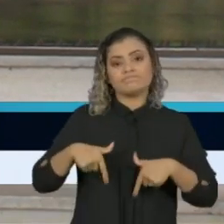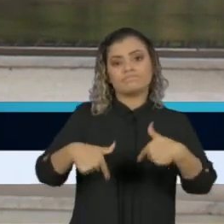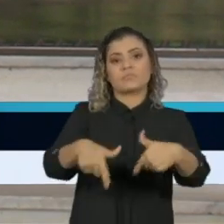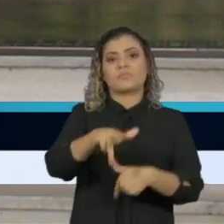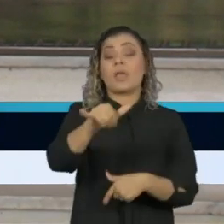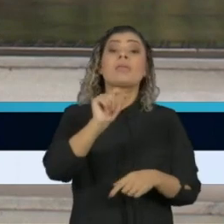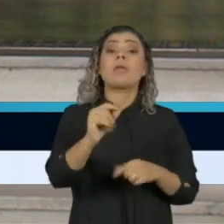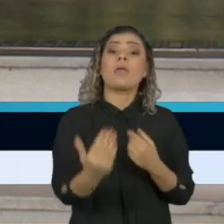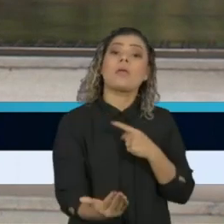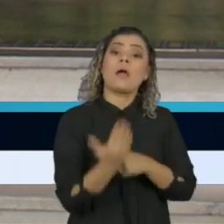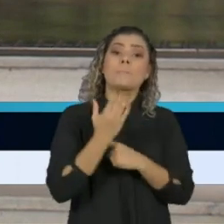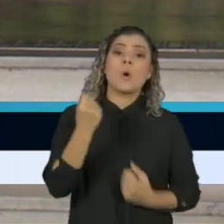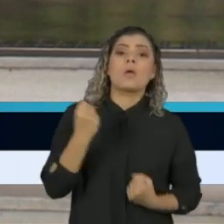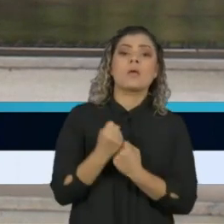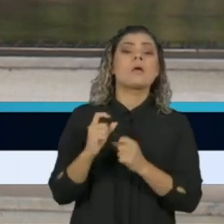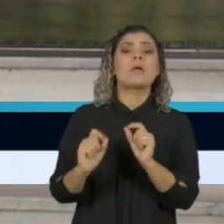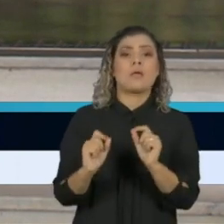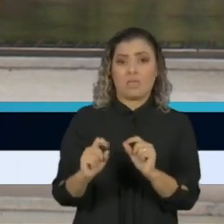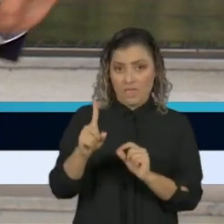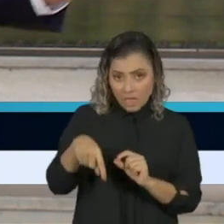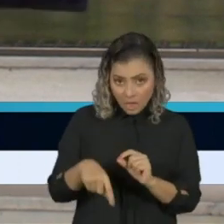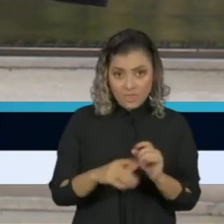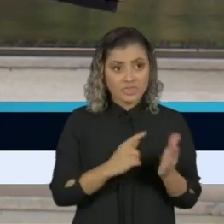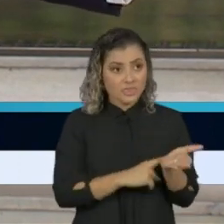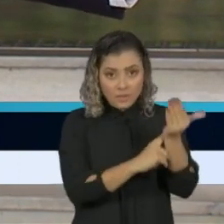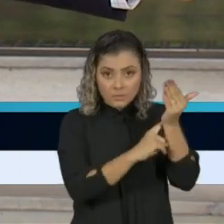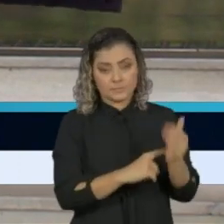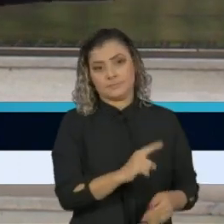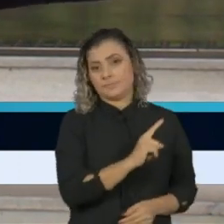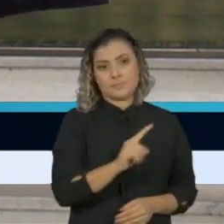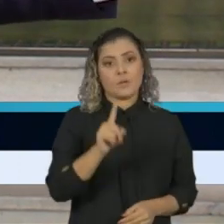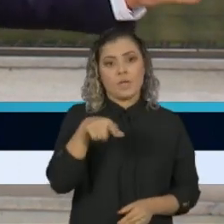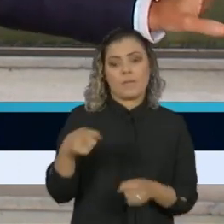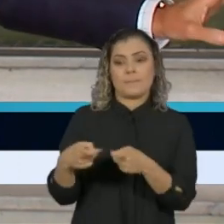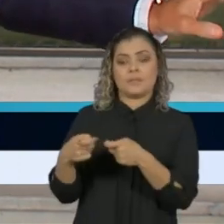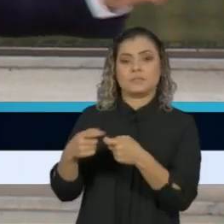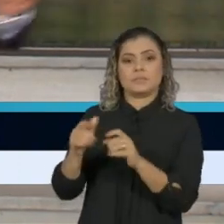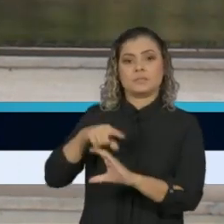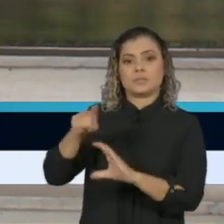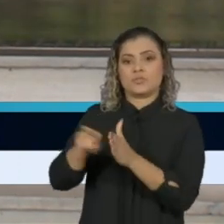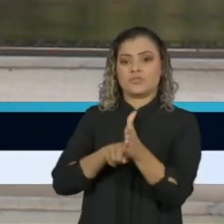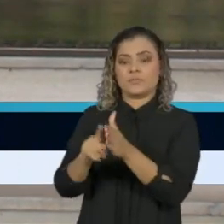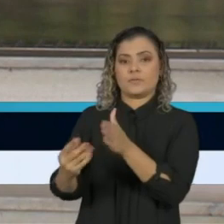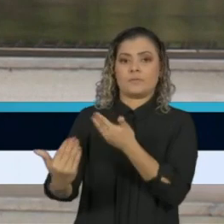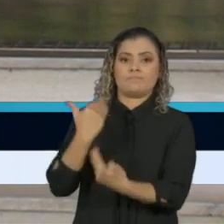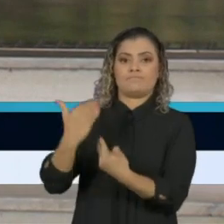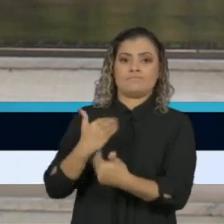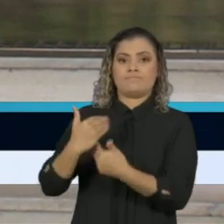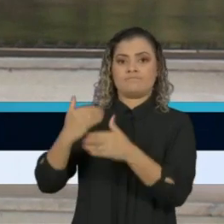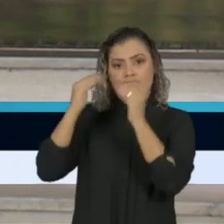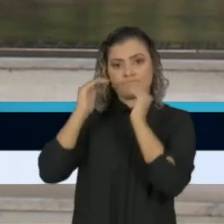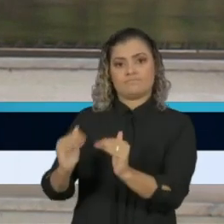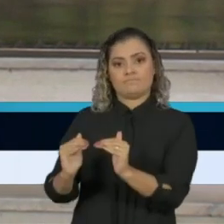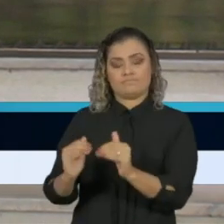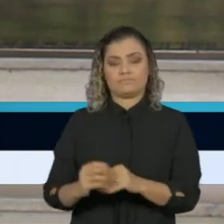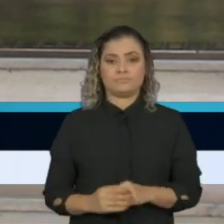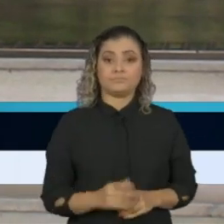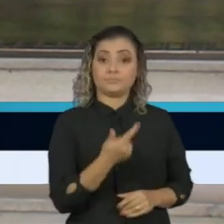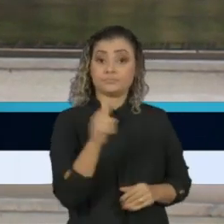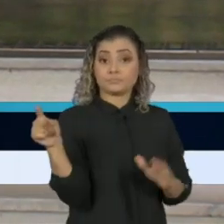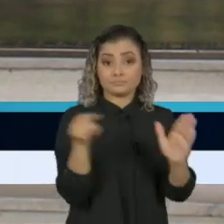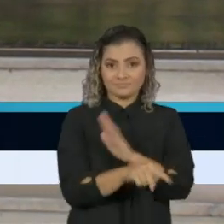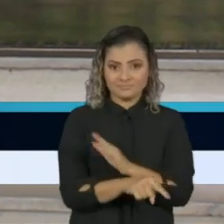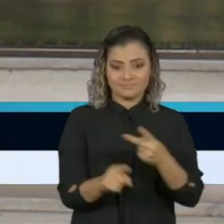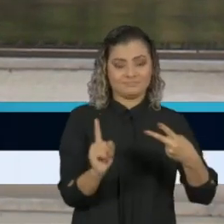e nos orienta nesse sentido não é a tecnologia, mas é a medicina e a ciência. Vamos agora à próxima